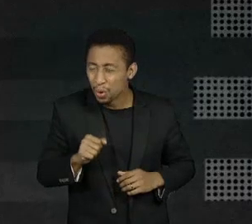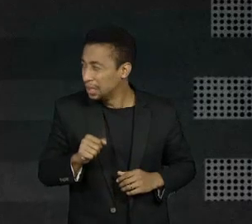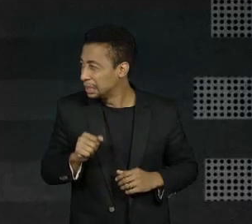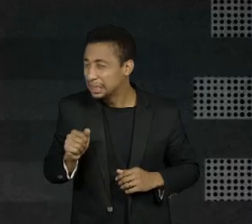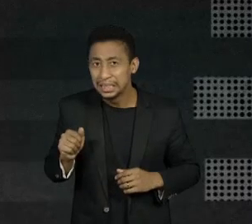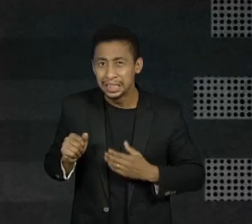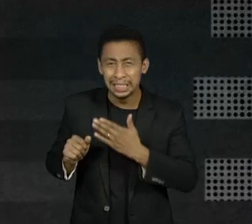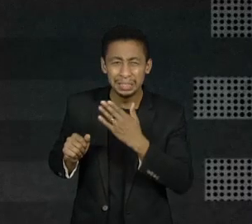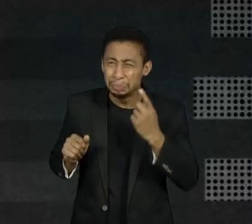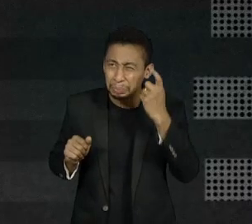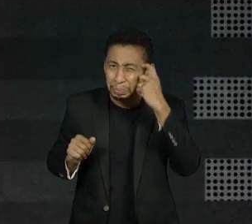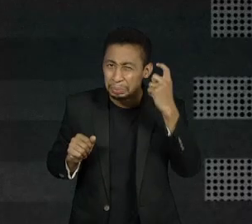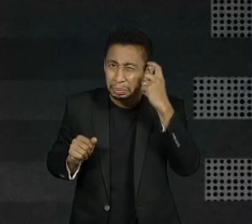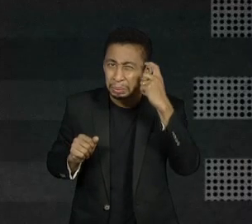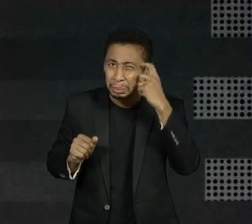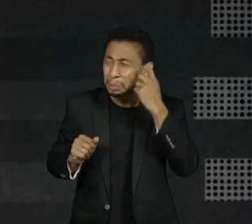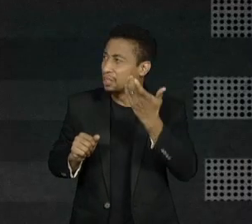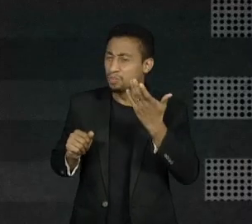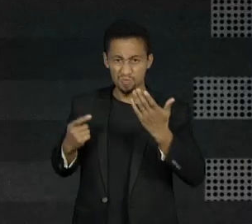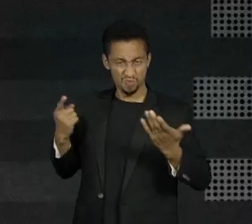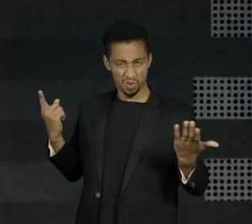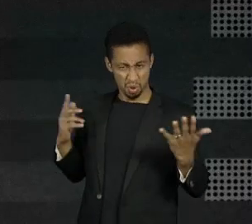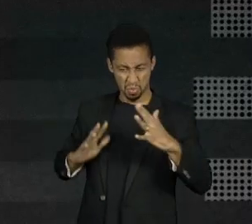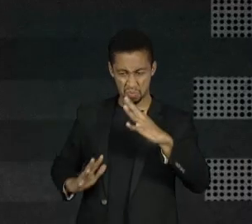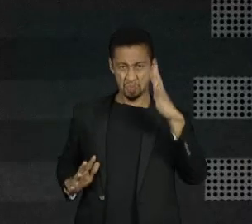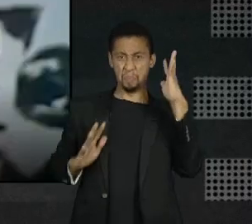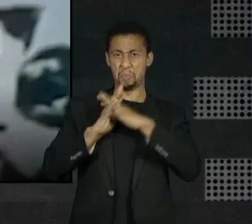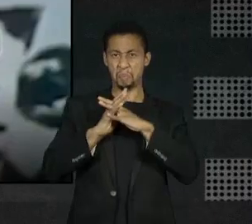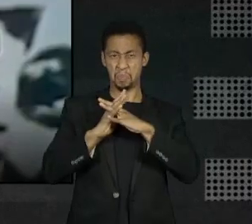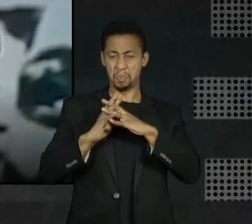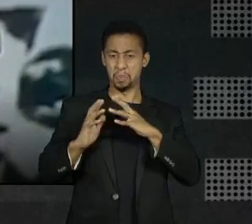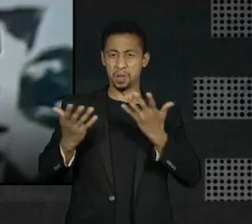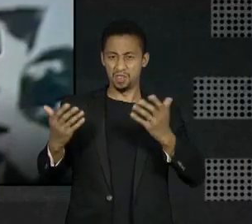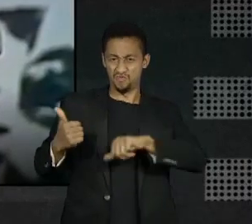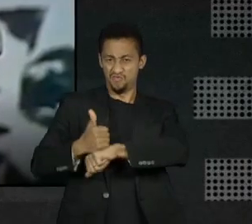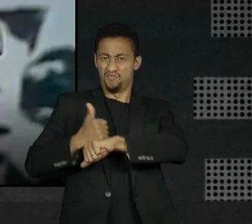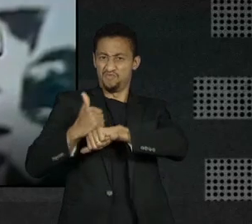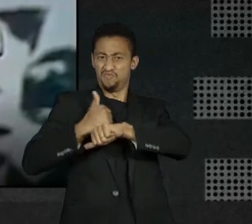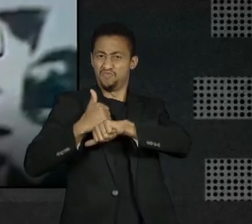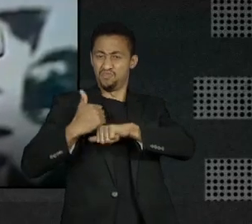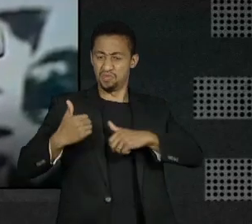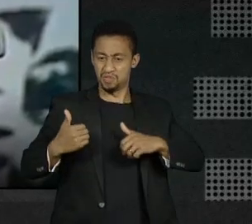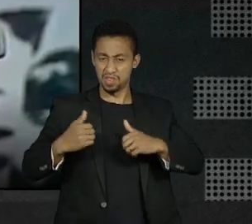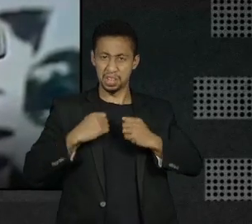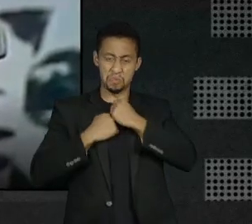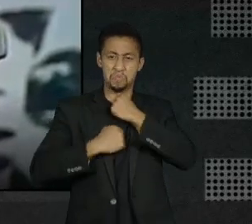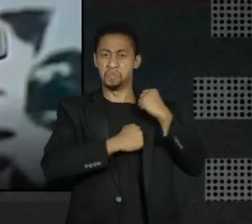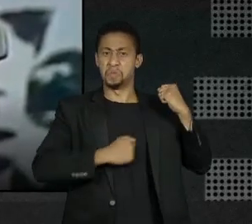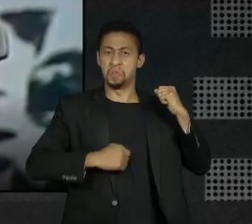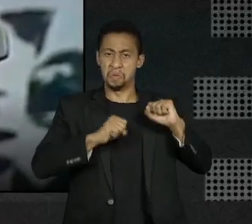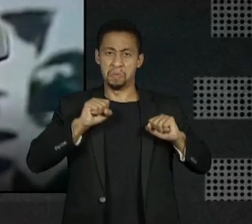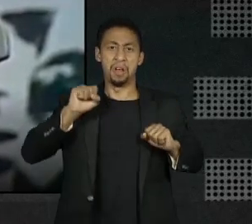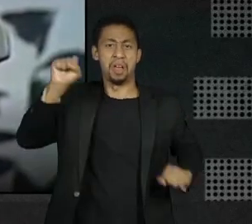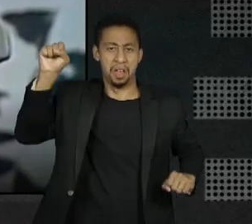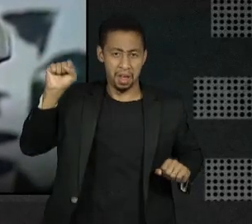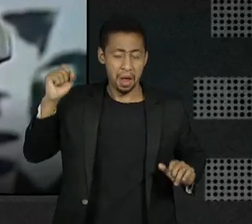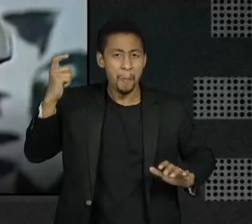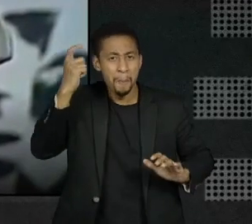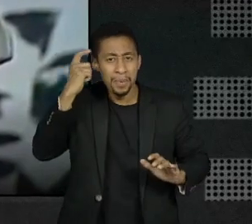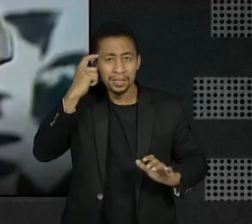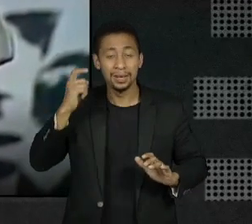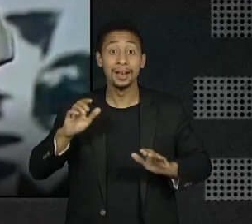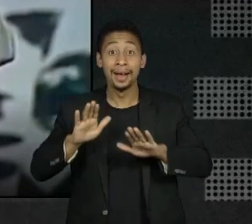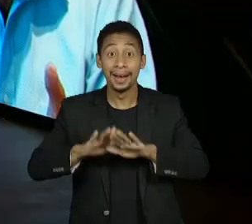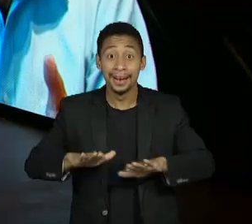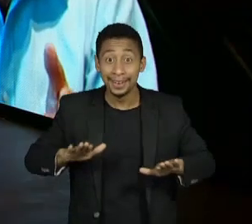que ele era um super jogador, um super-homem, qualquer coisa assim. É criança. Eu